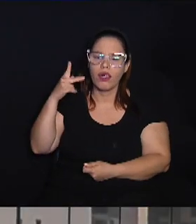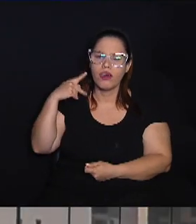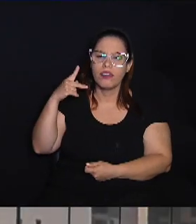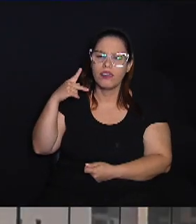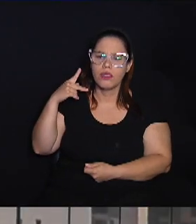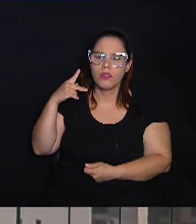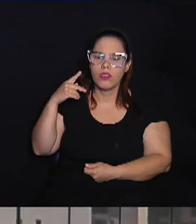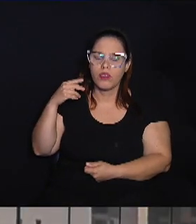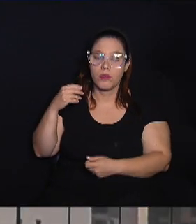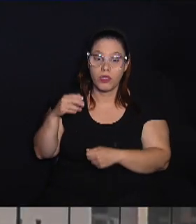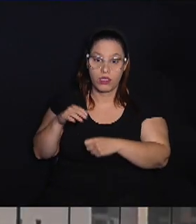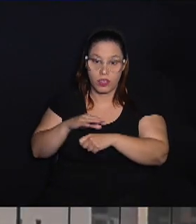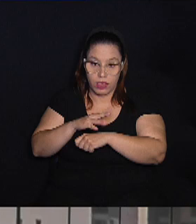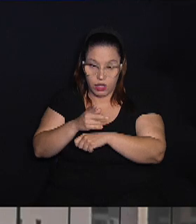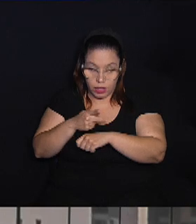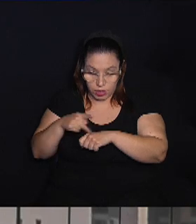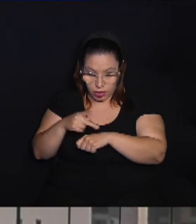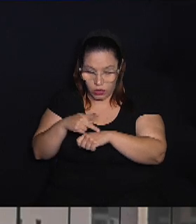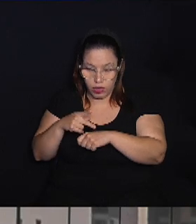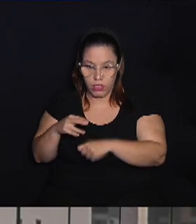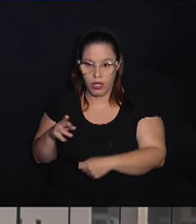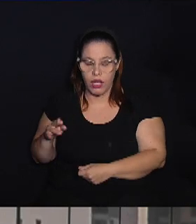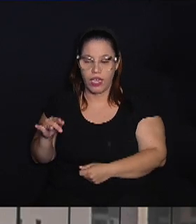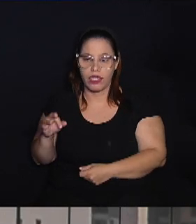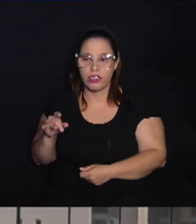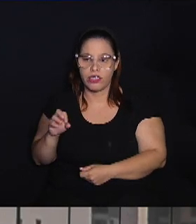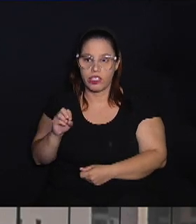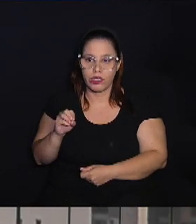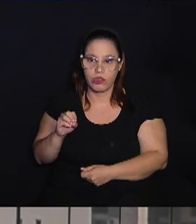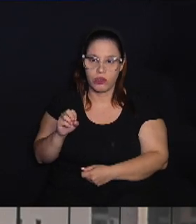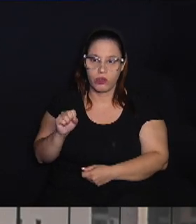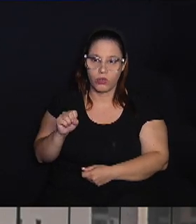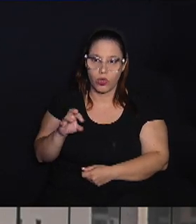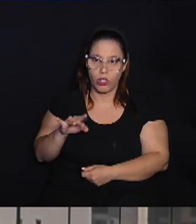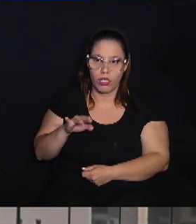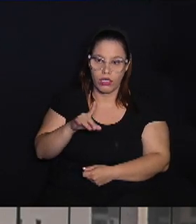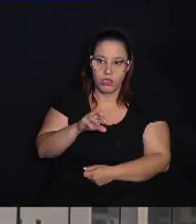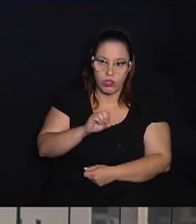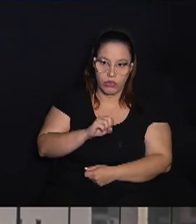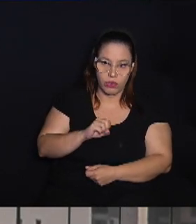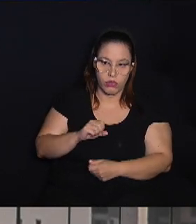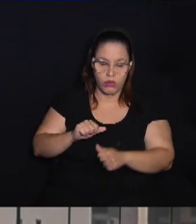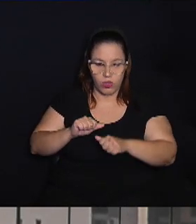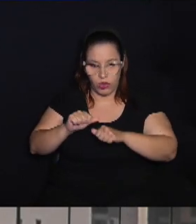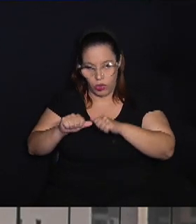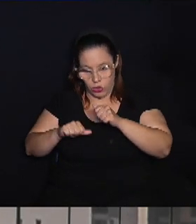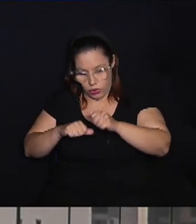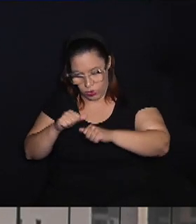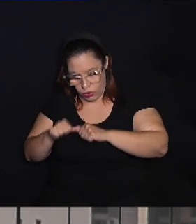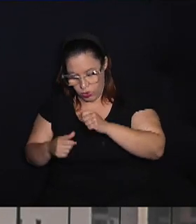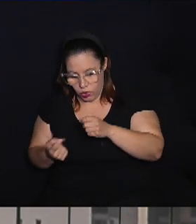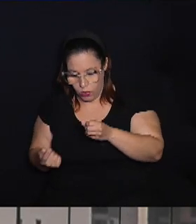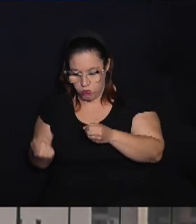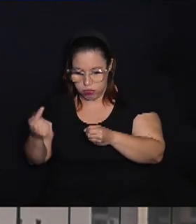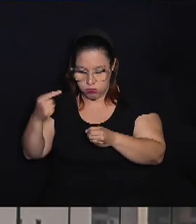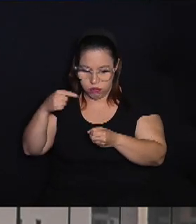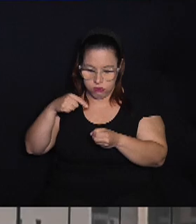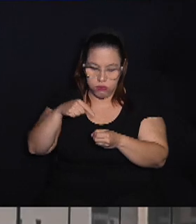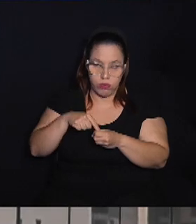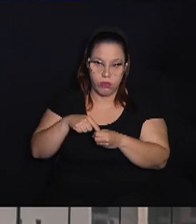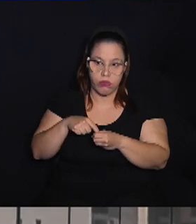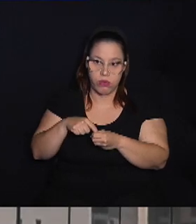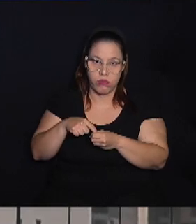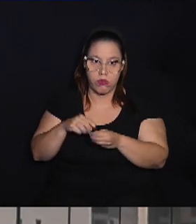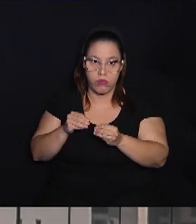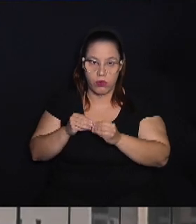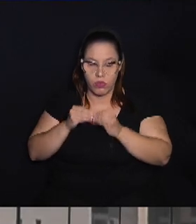Resíduos Sólidos, ela determina a política reversa, né, para que esse material ele faça o caminho de volta e seja